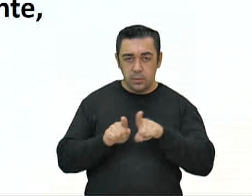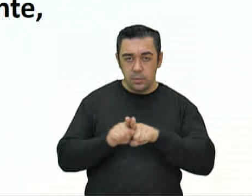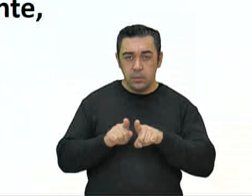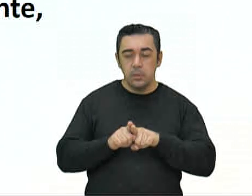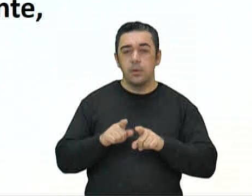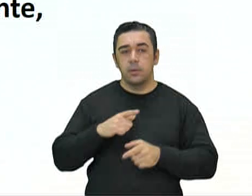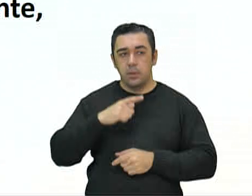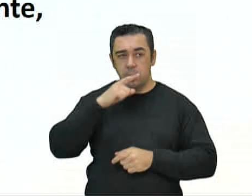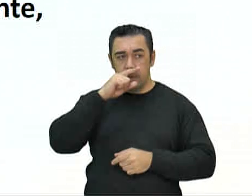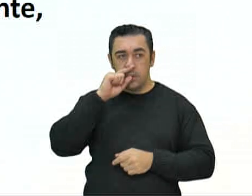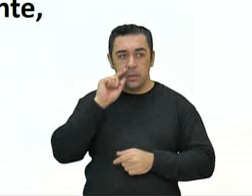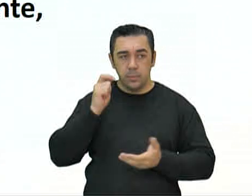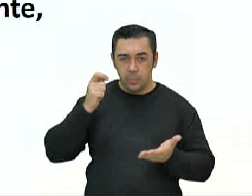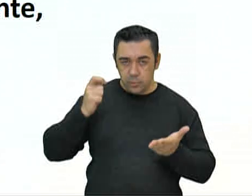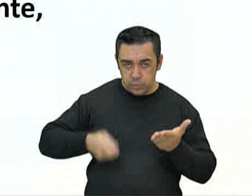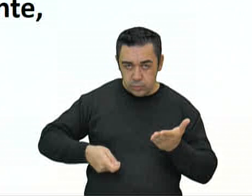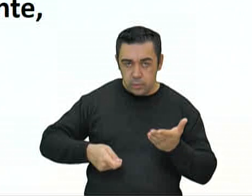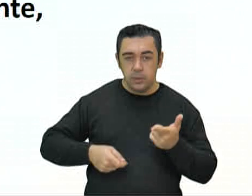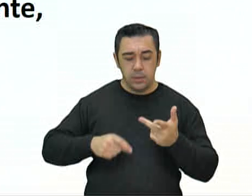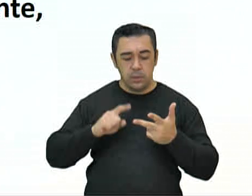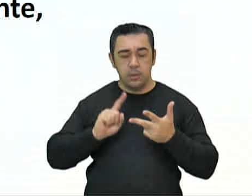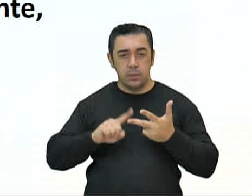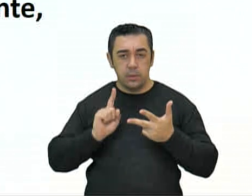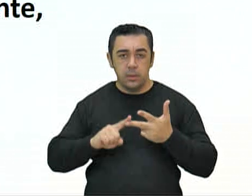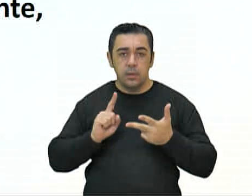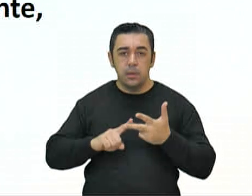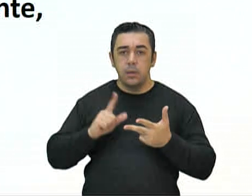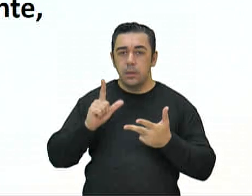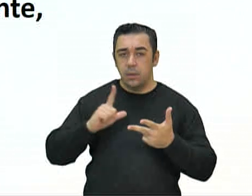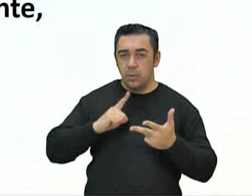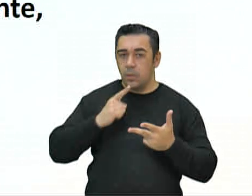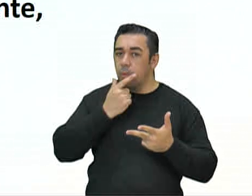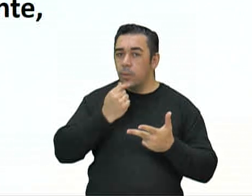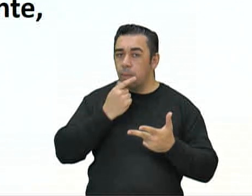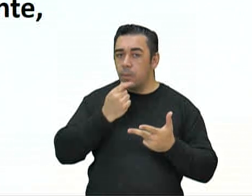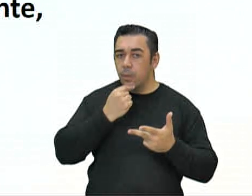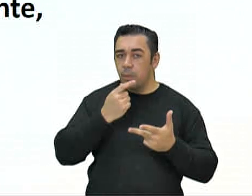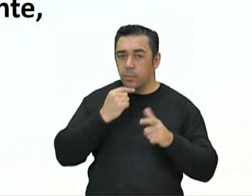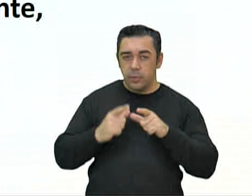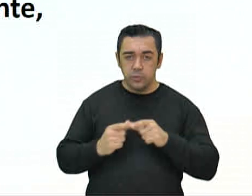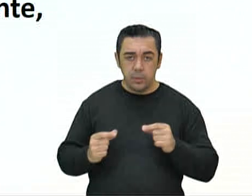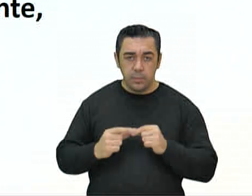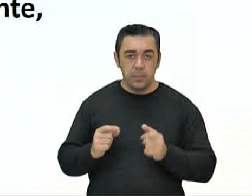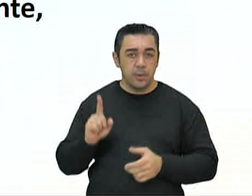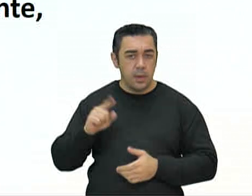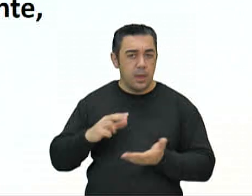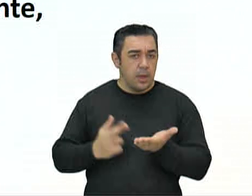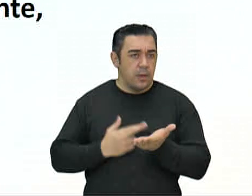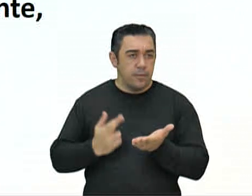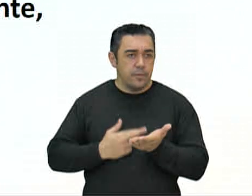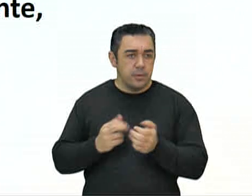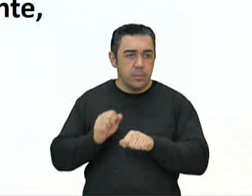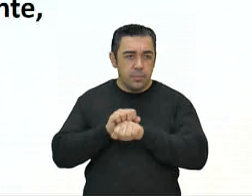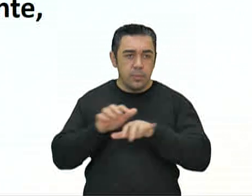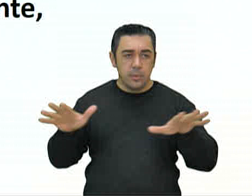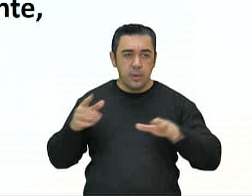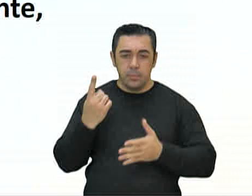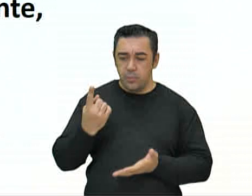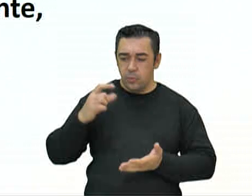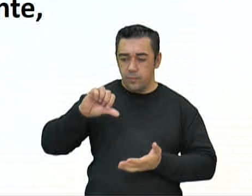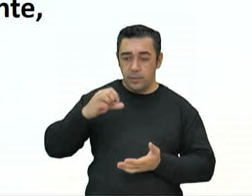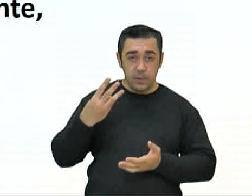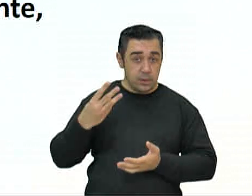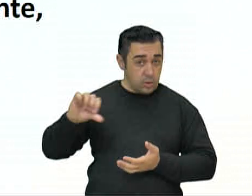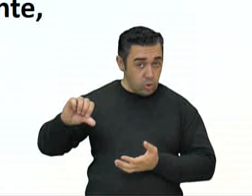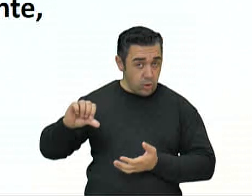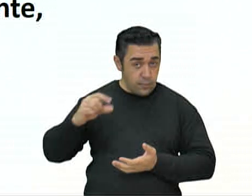o Mussolini e o Hirohito, imperador do Japão. Essa charge foi publicada na revista Cyrano em 1939